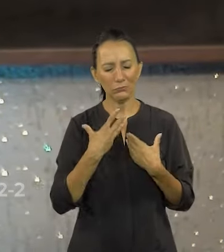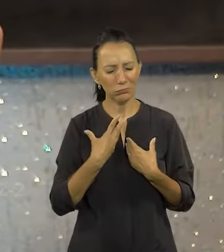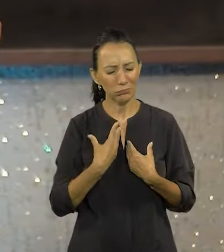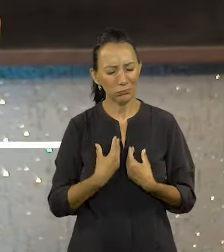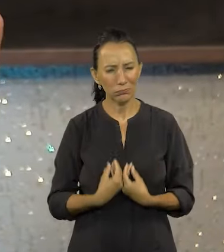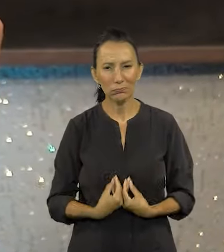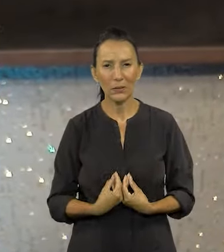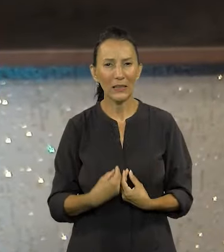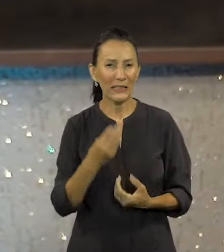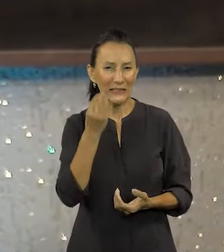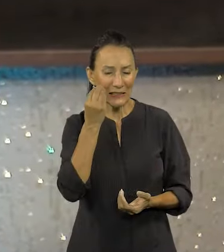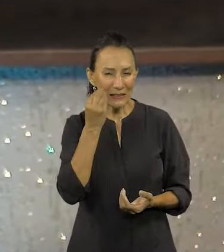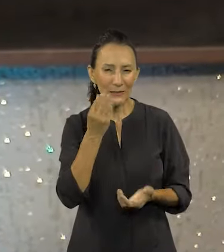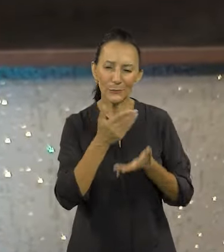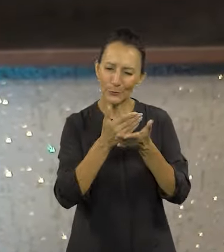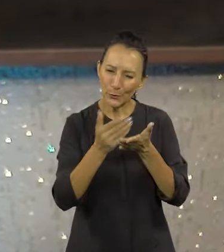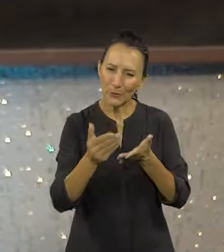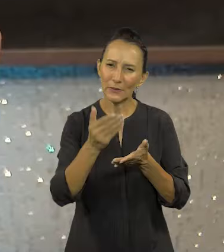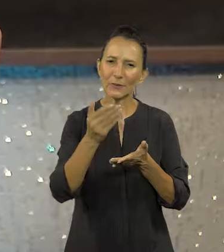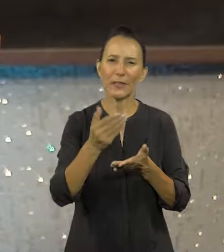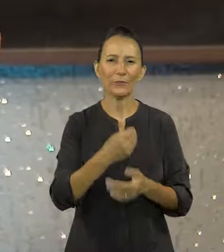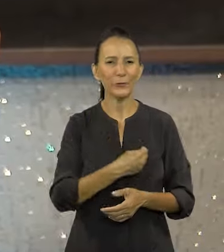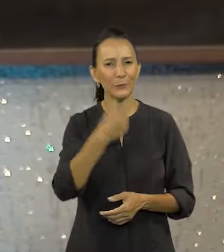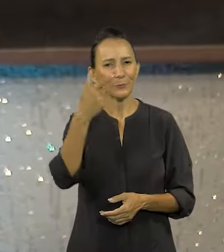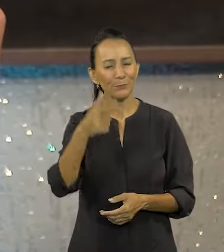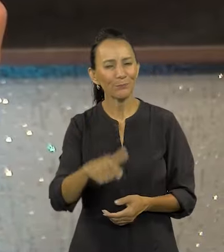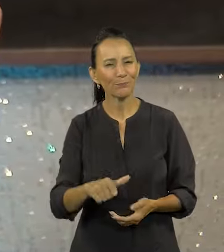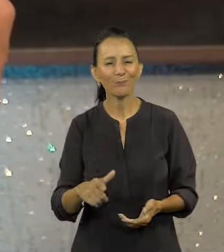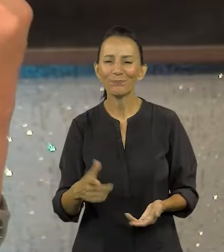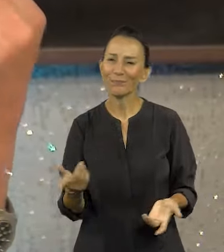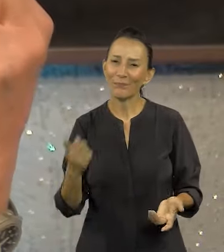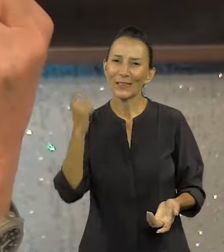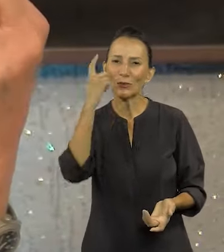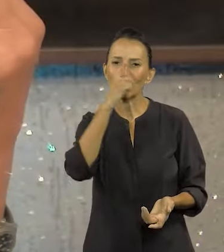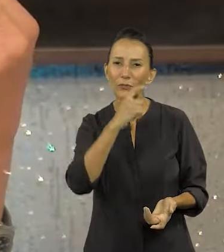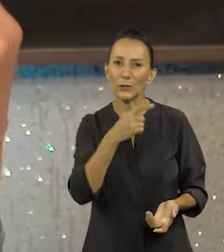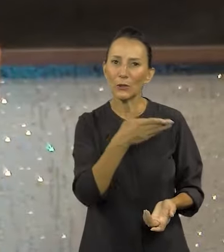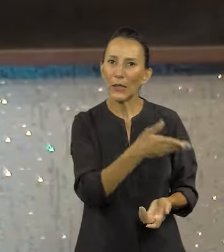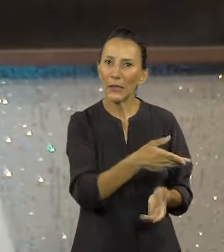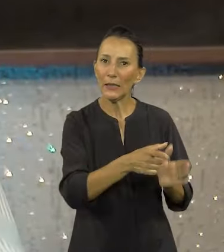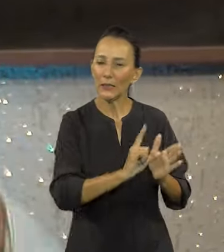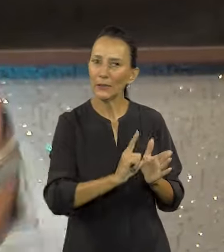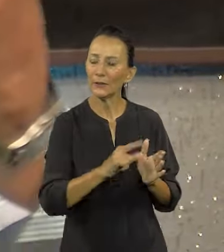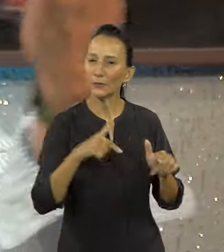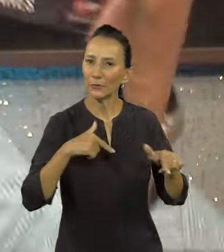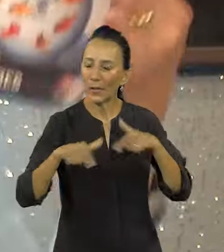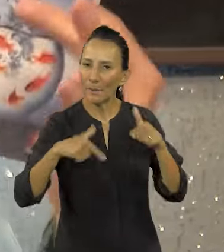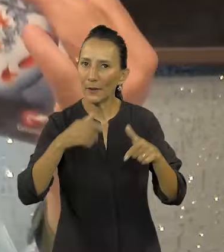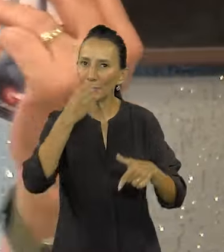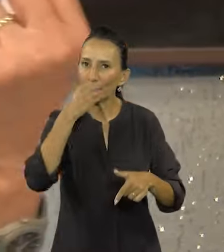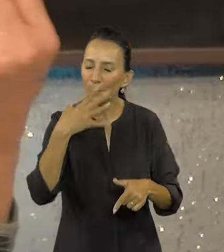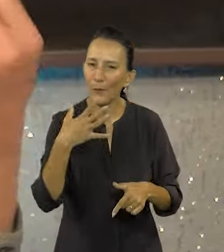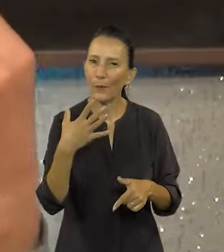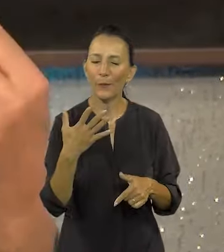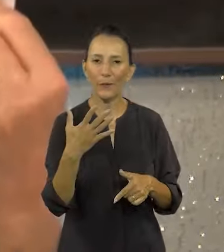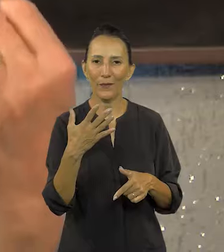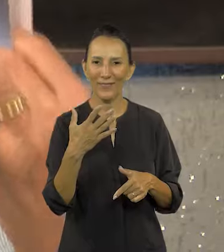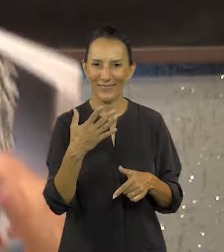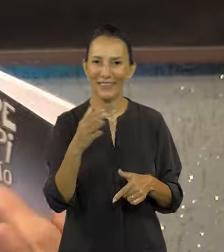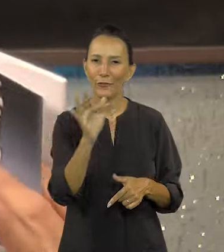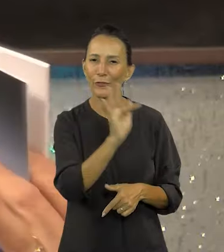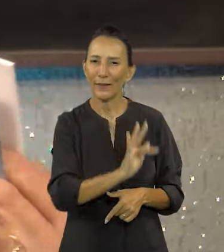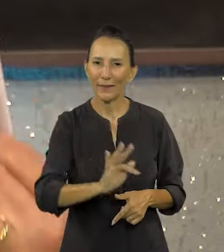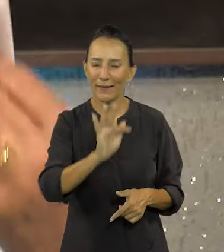Horizonte tentando recomeçar a vida o que é muito mais difícil que o emprego Federal o que está por trás é a